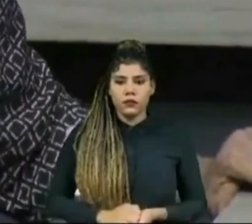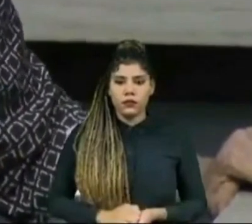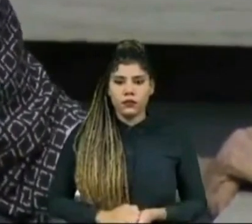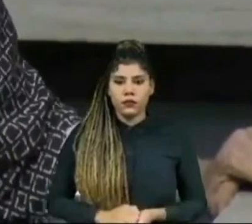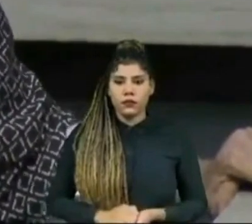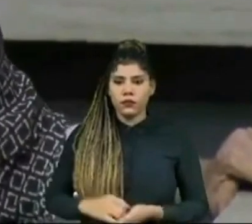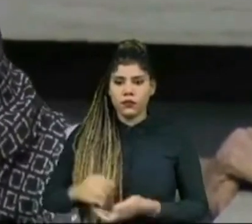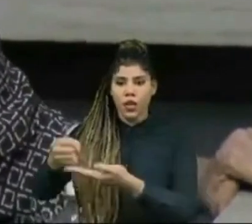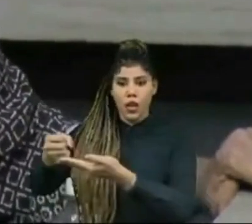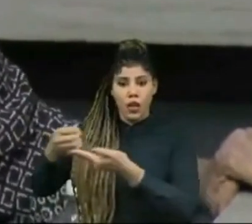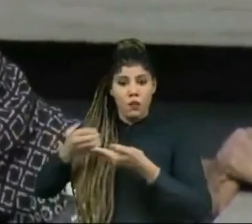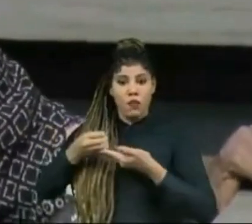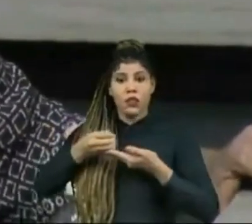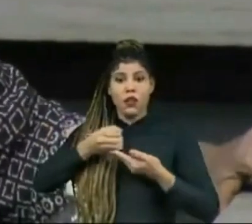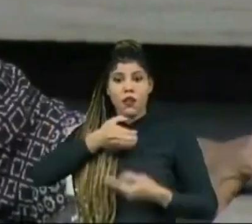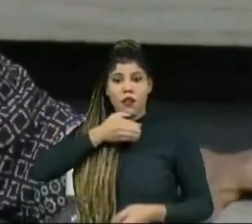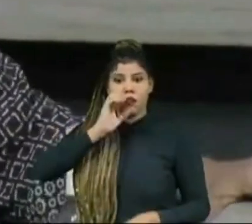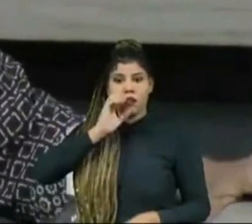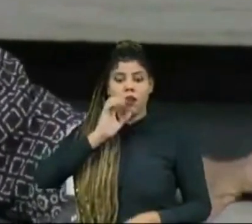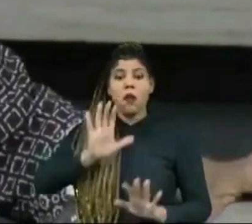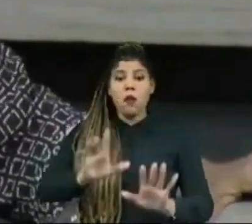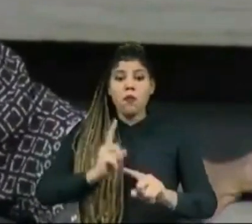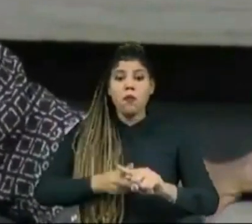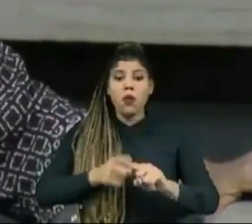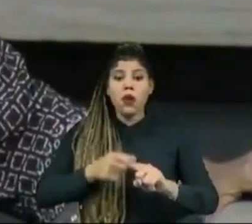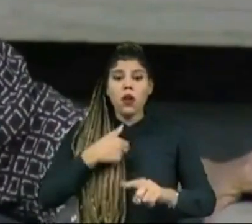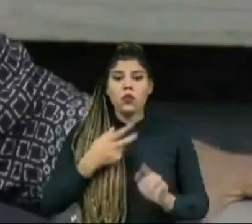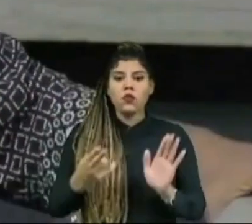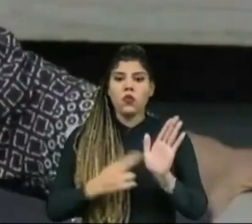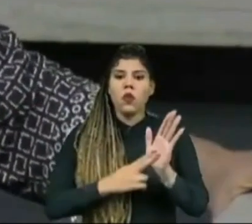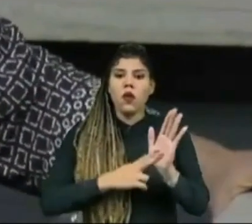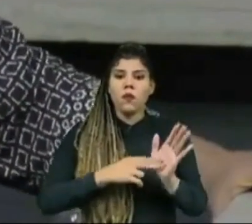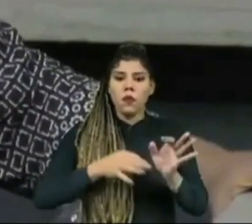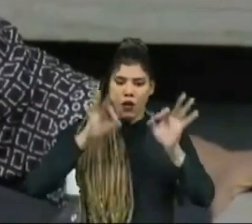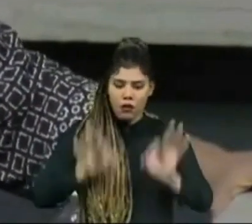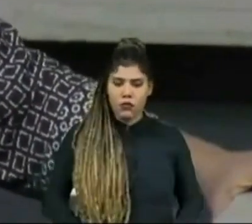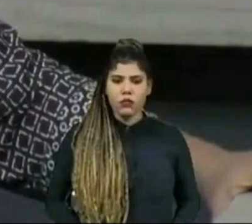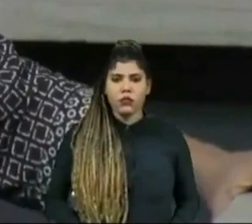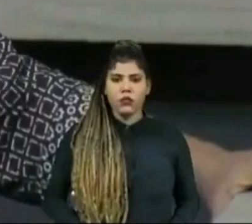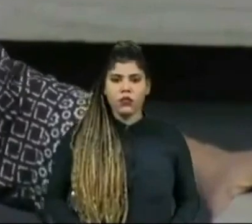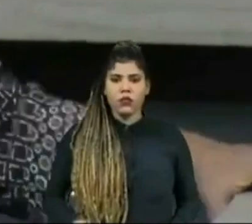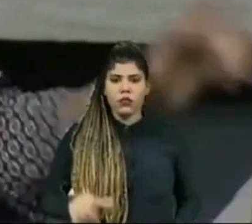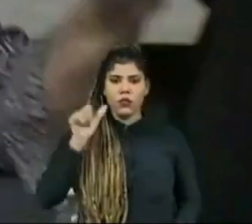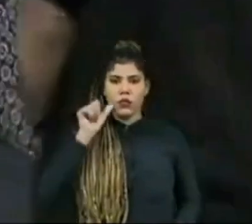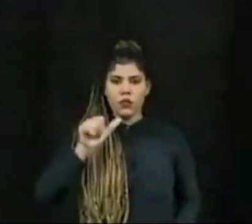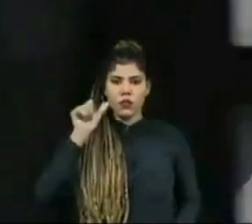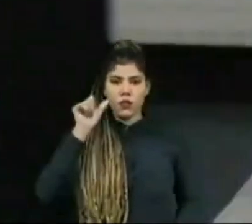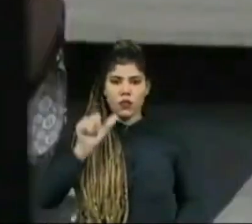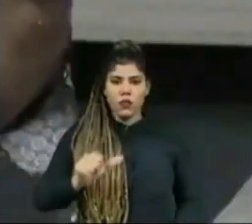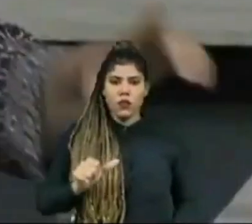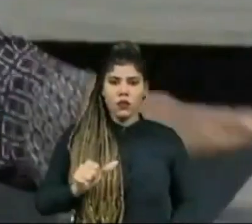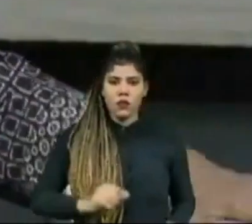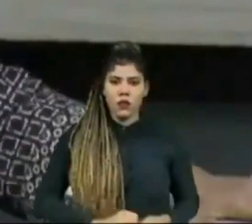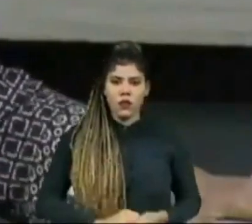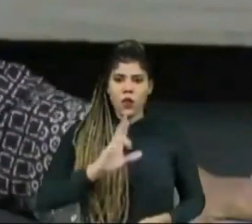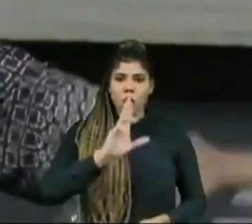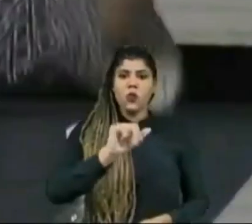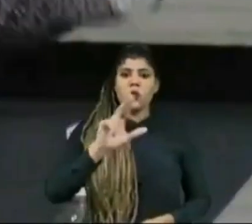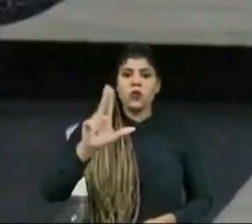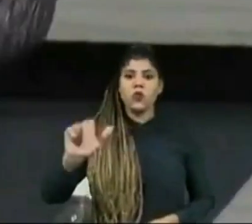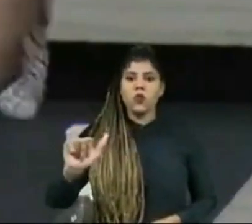mim. Porque eu sou uma boa mulher. Eu sou uma mulher decente. Uma mulher feminista. Mas eu nunca, deputado Evandro